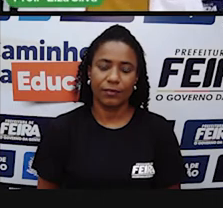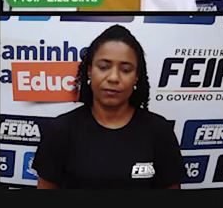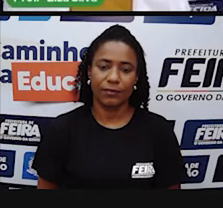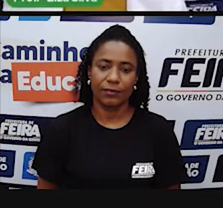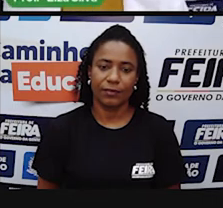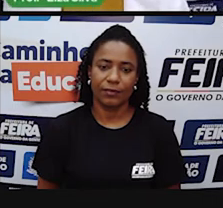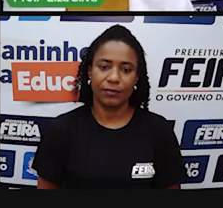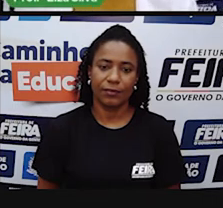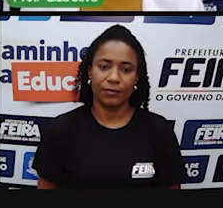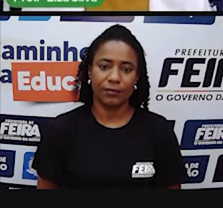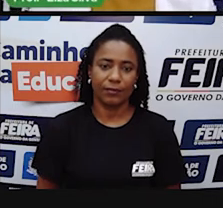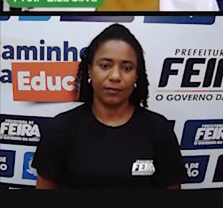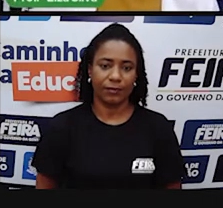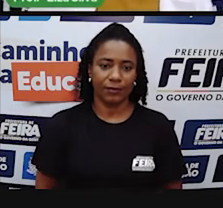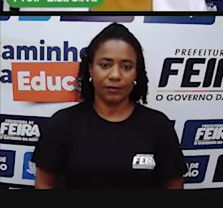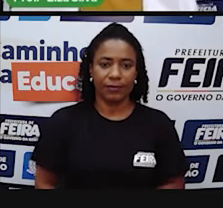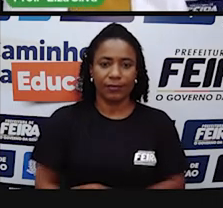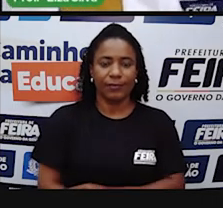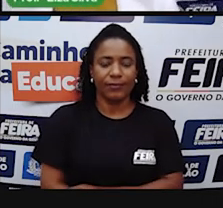Tchau